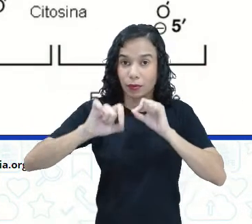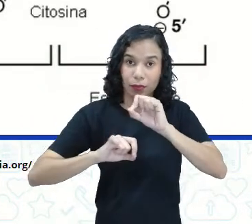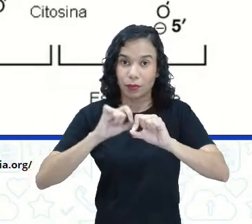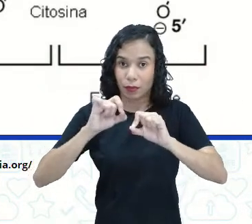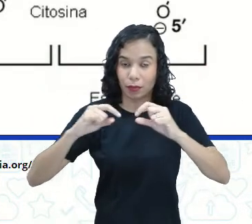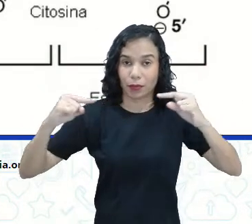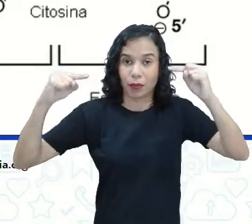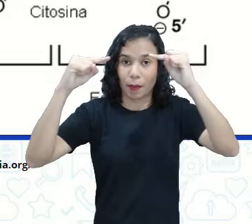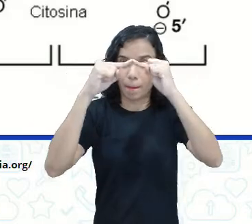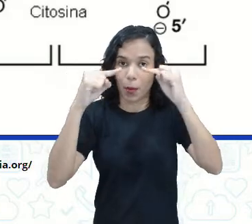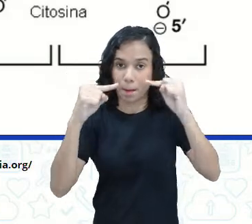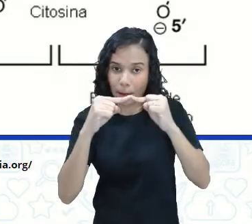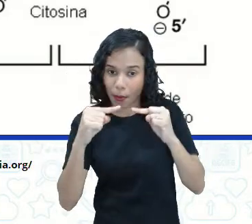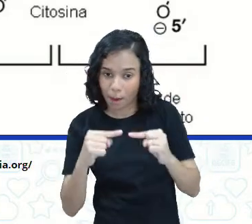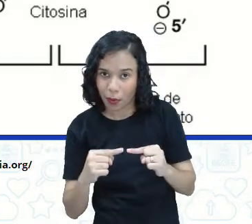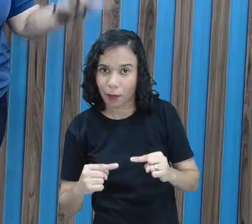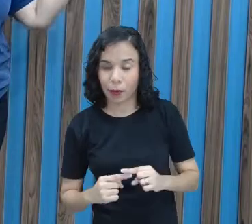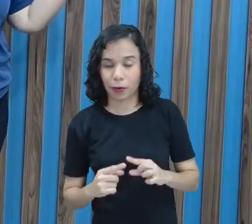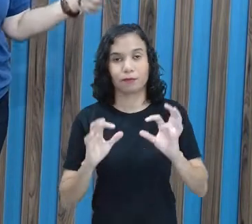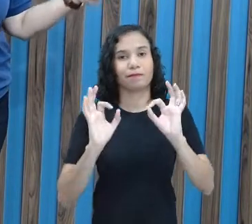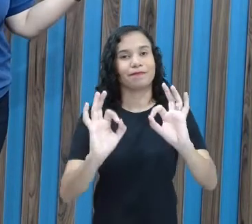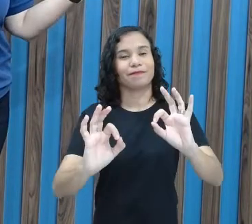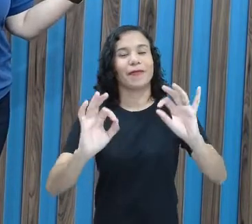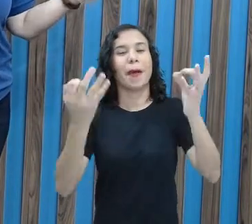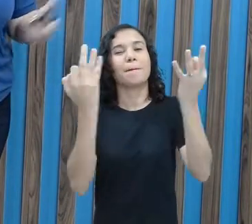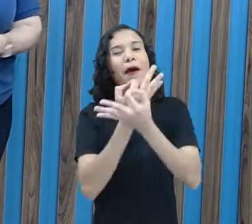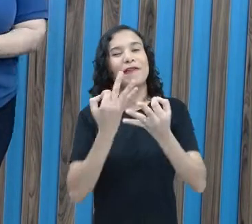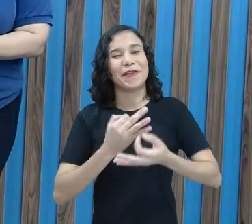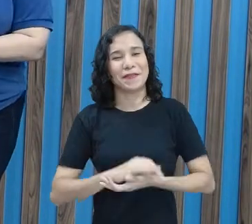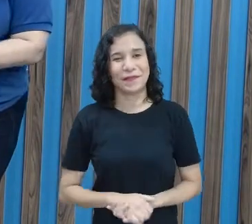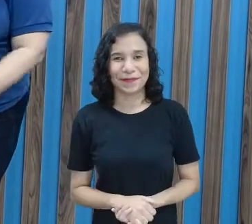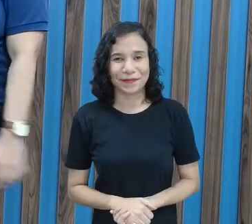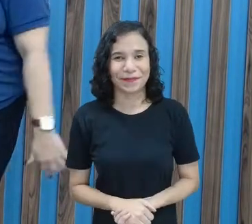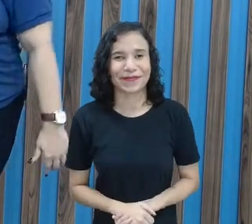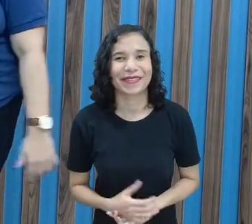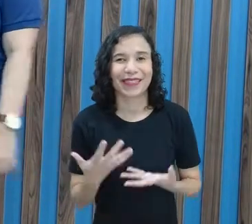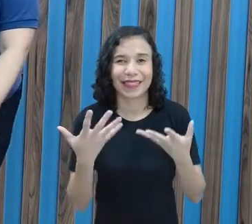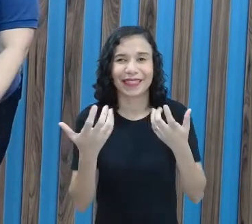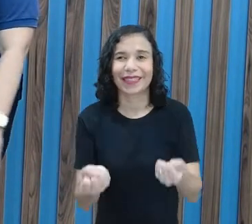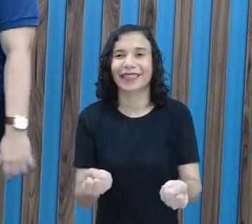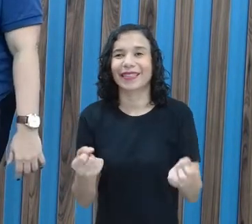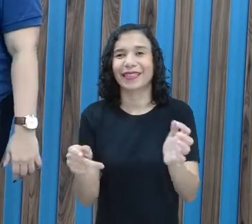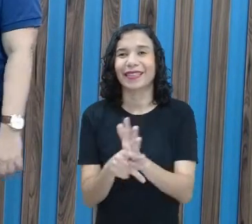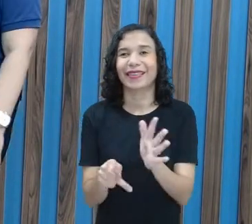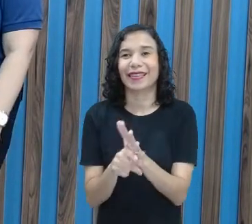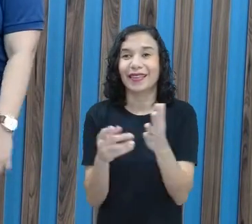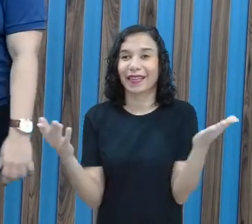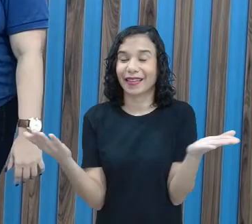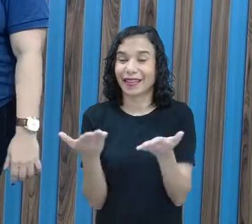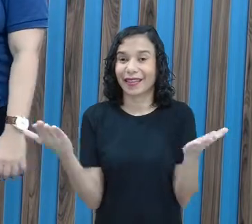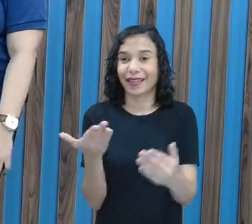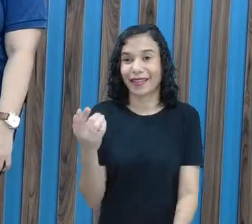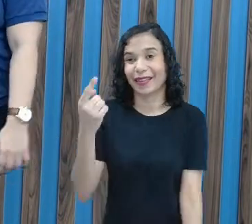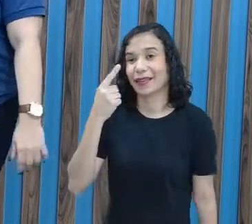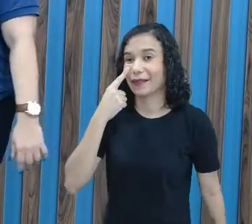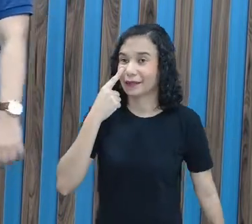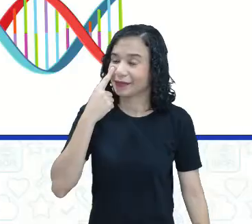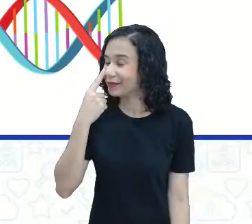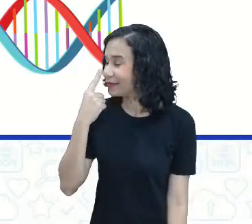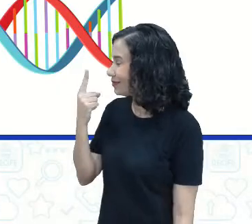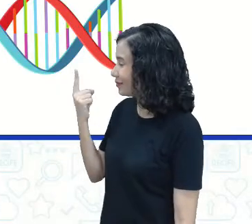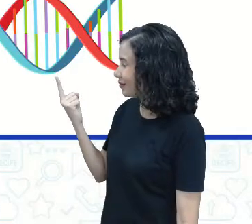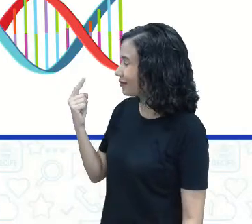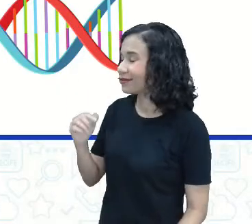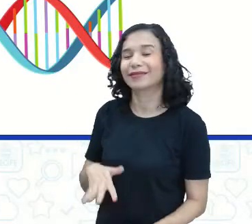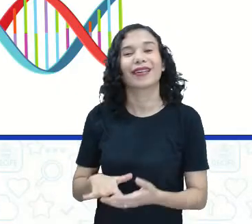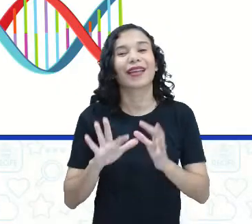existem essas bases nitrogenadas. Perfeito, né? Perfeito. Pronto. E aí, DNA e os